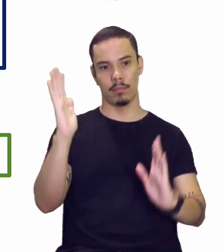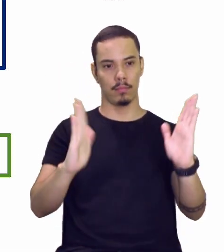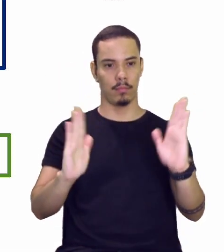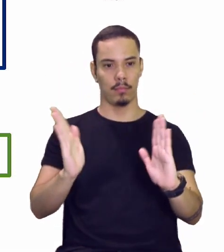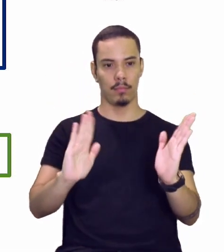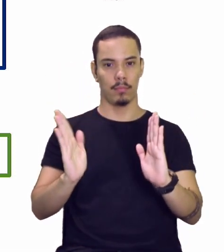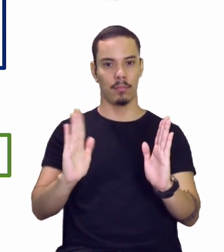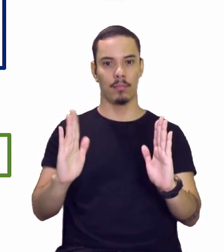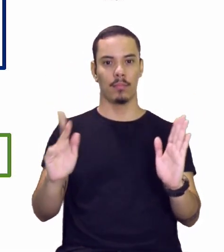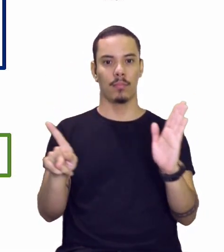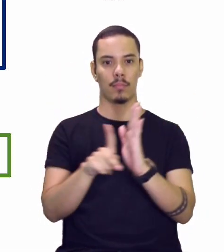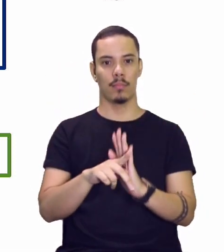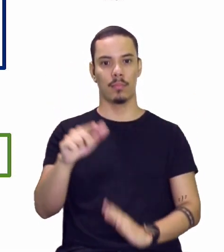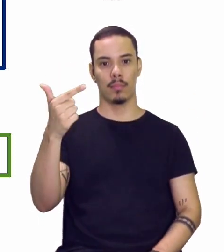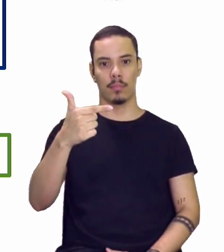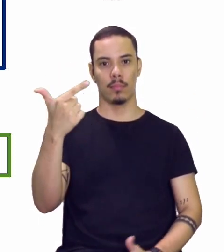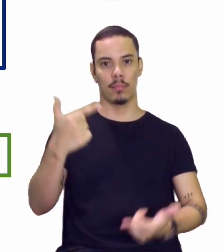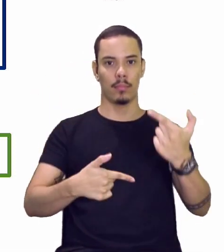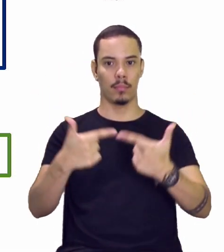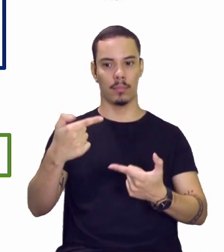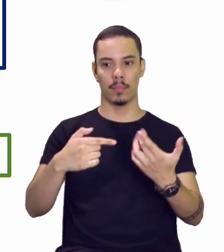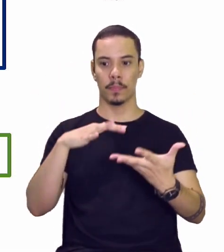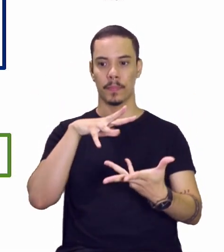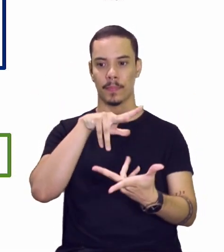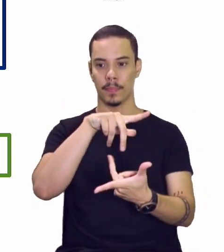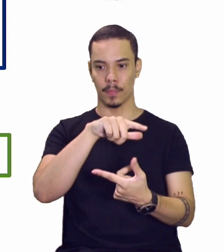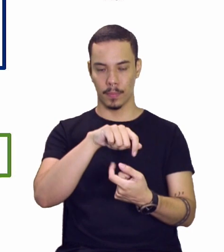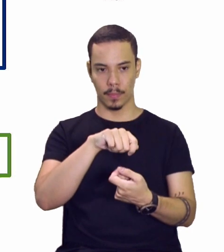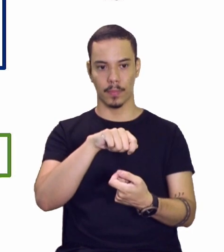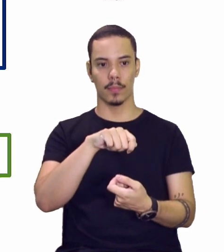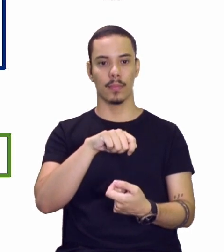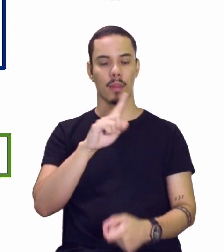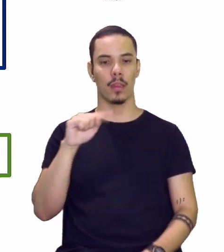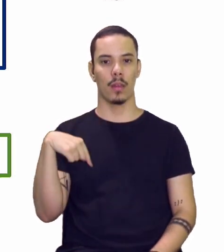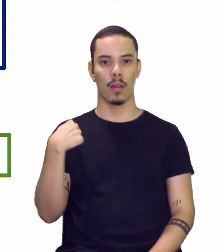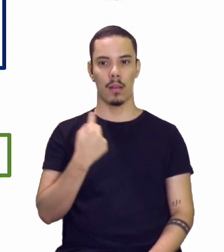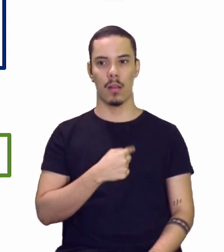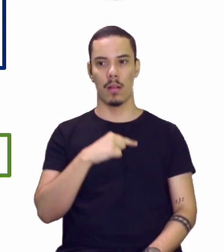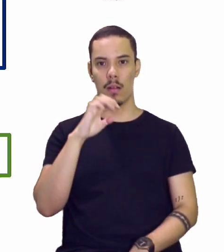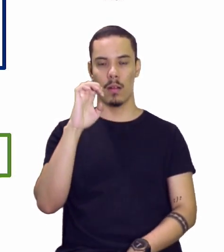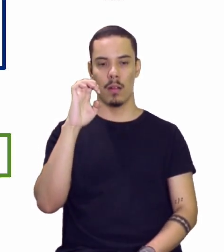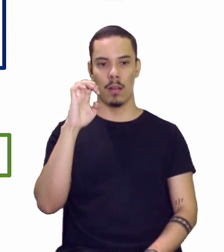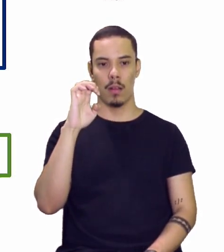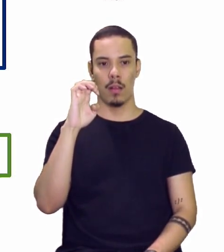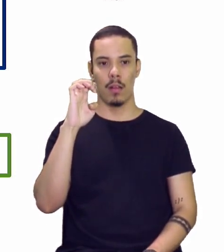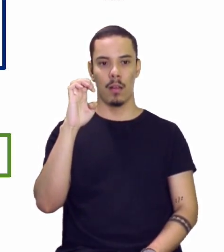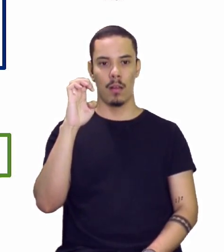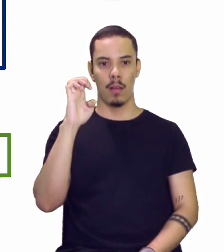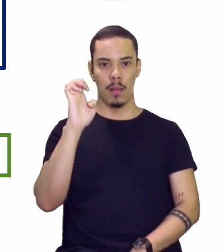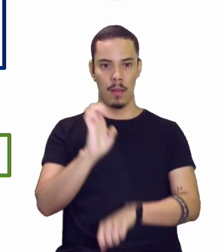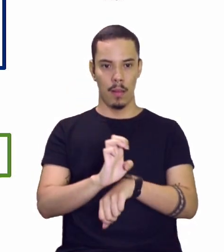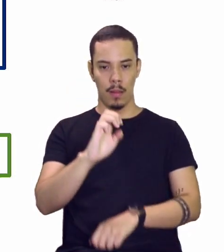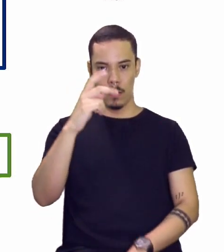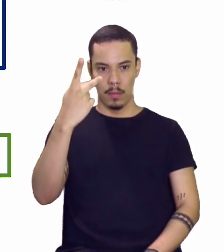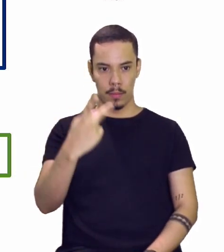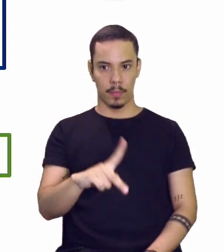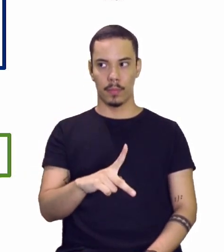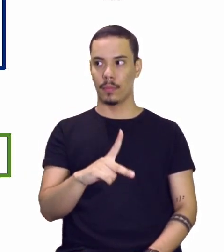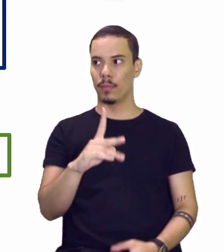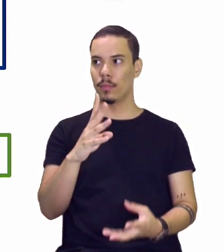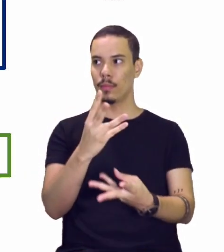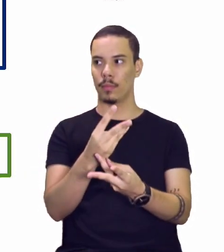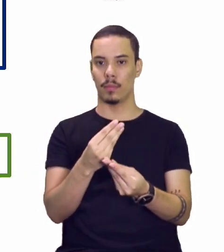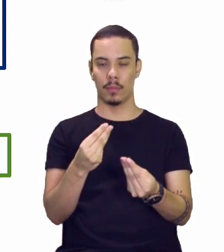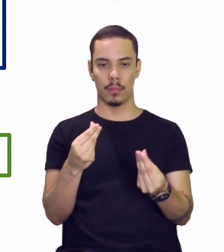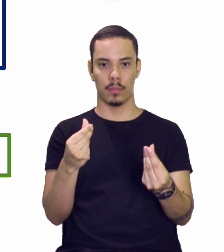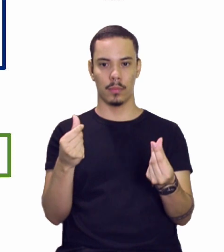Guerra Mundial. E o nosso estado, estou falando de estado atual, foi